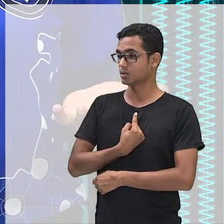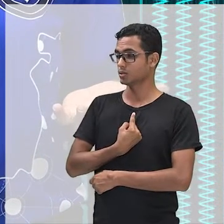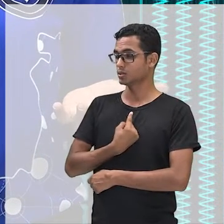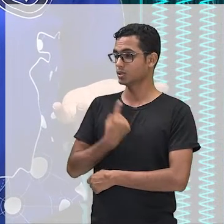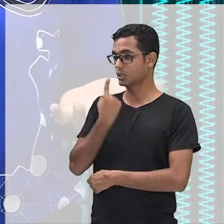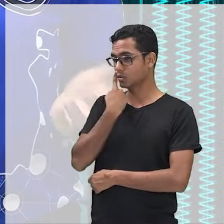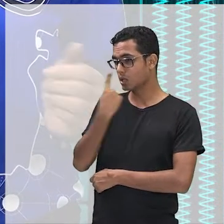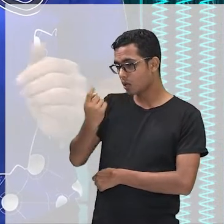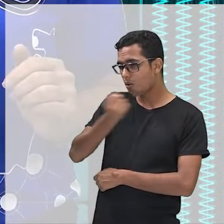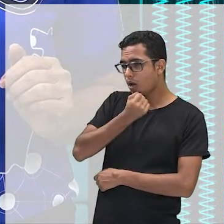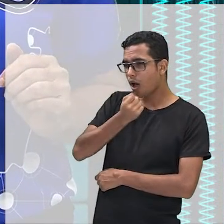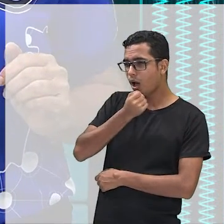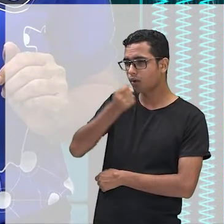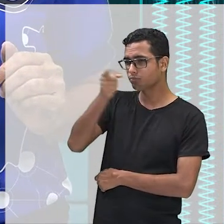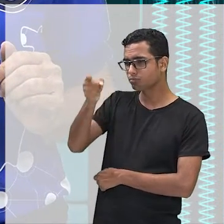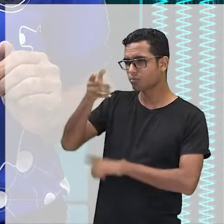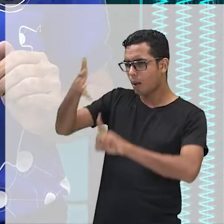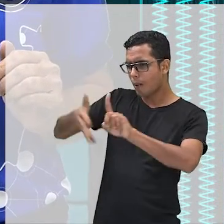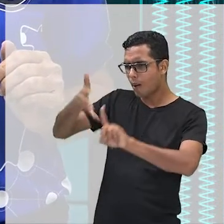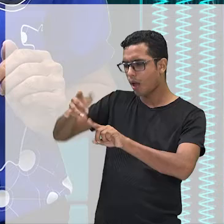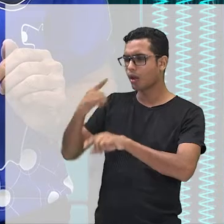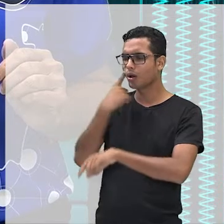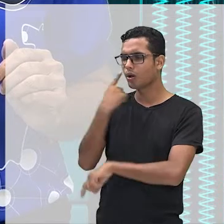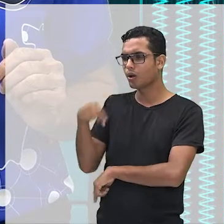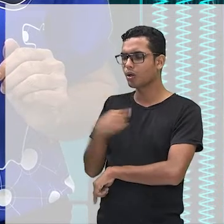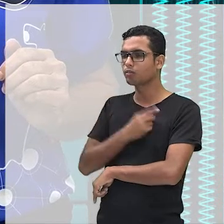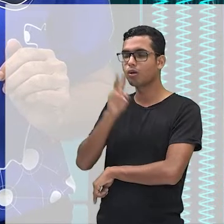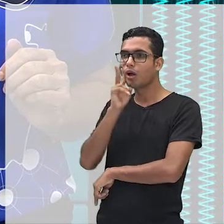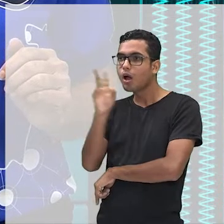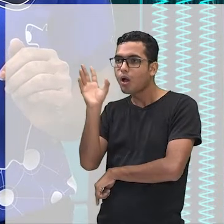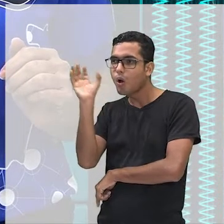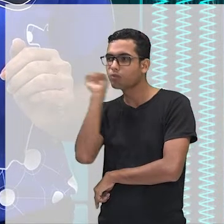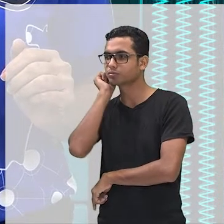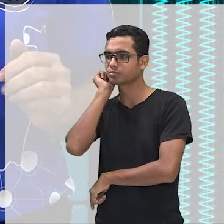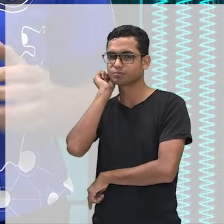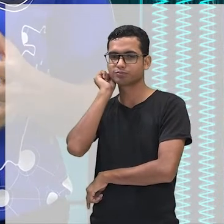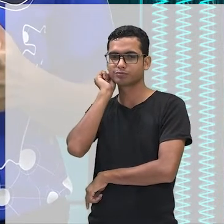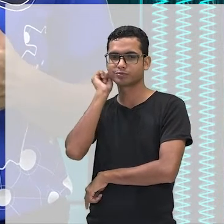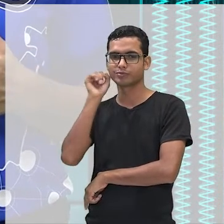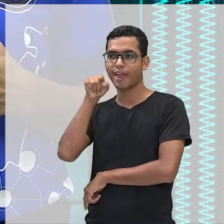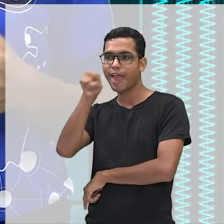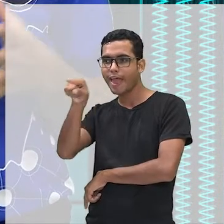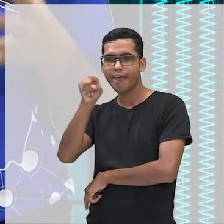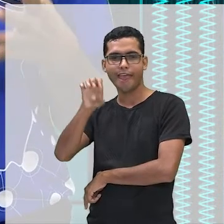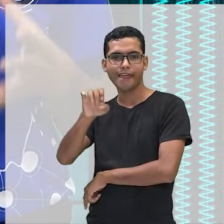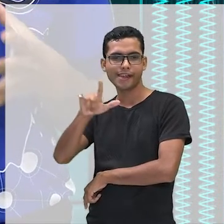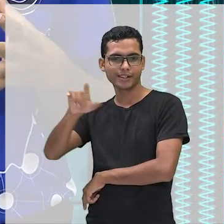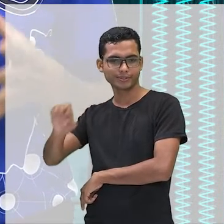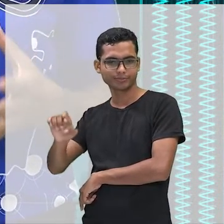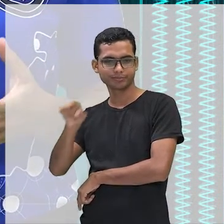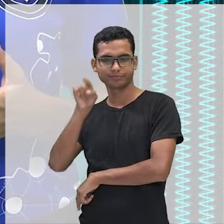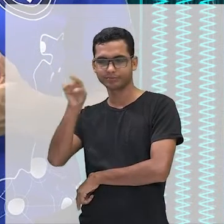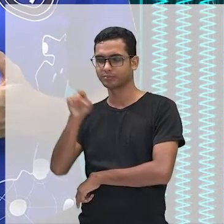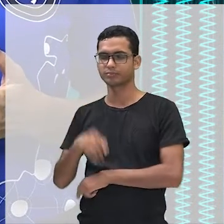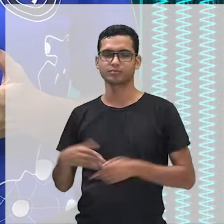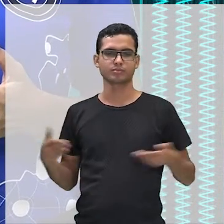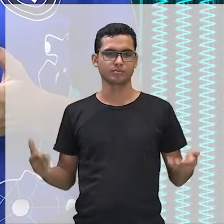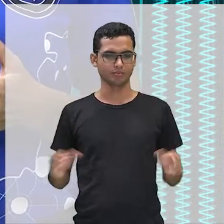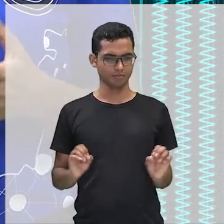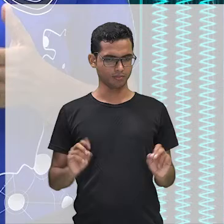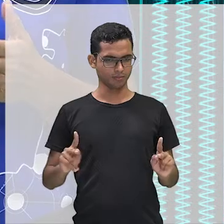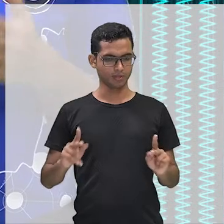o Caio. Lembrando, olha só onde está o him, logo depois do verb, ok? Logo depois do